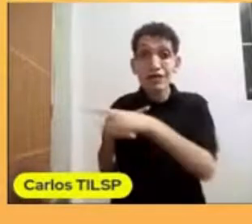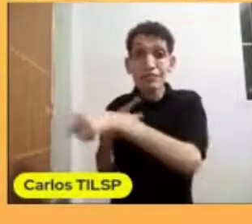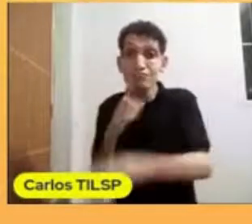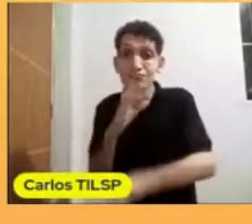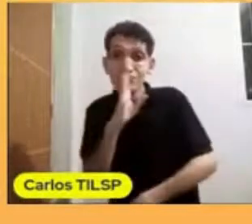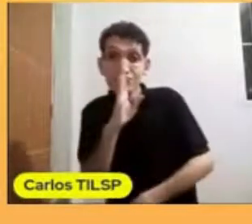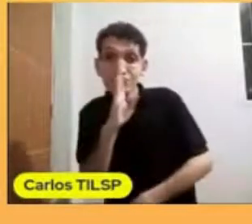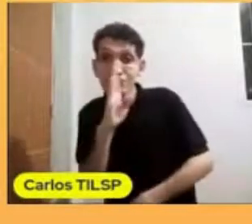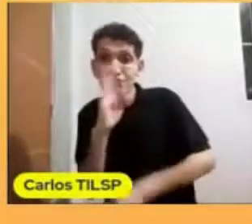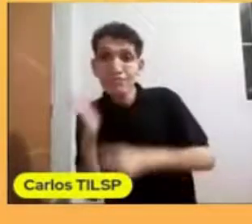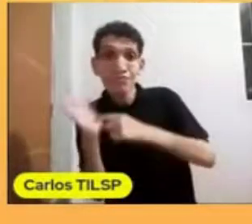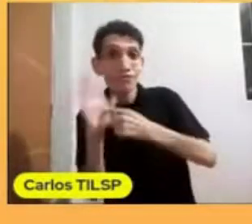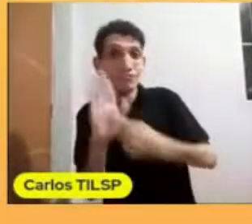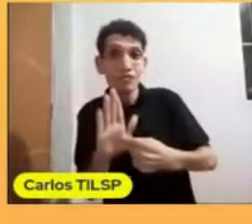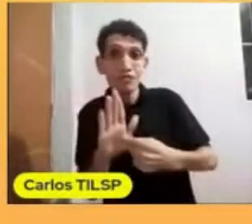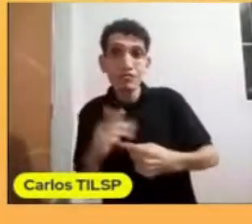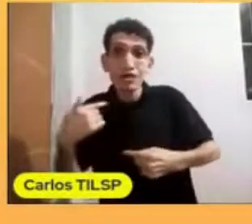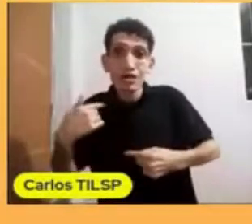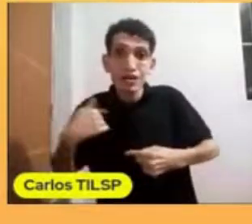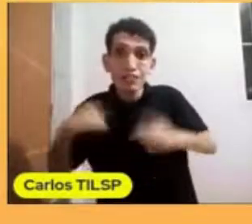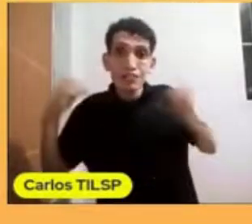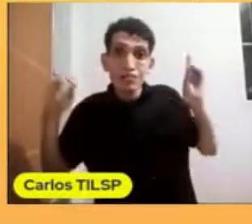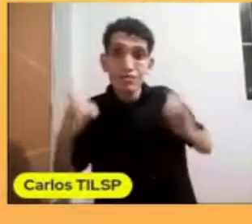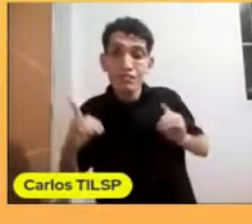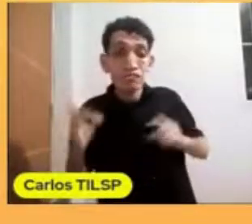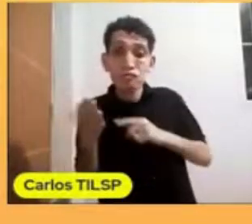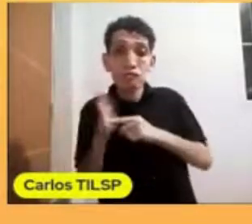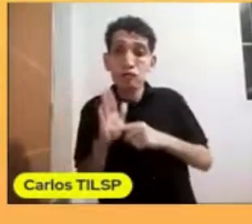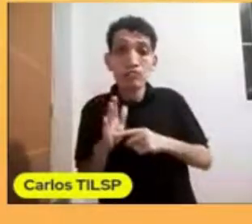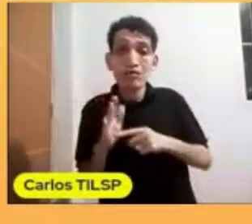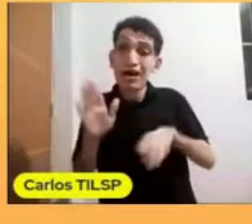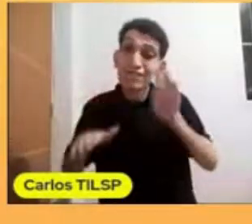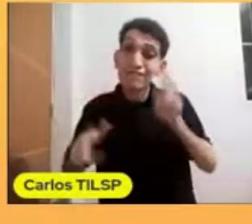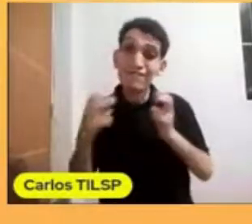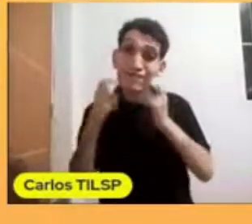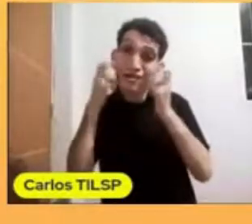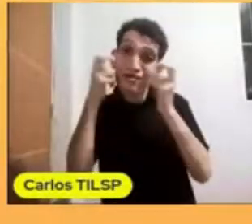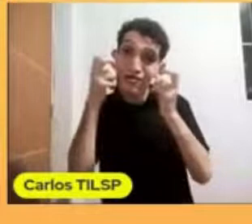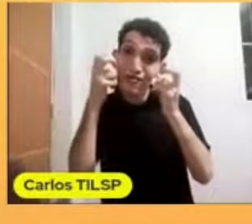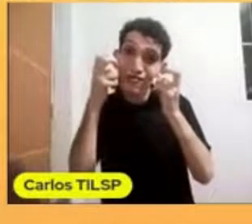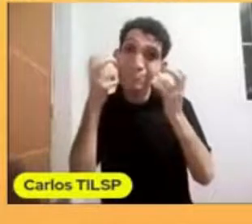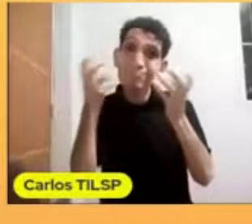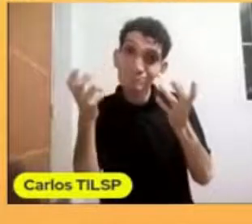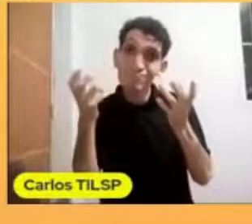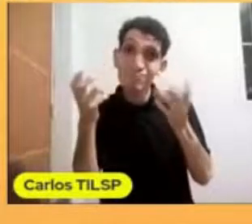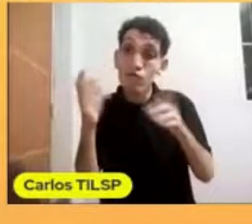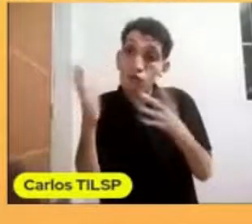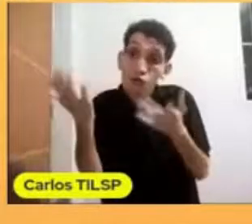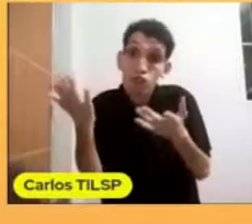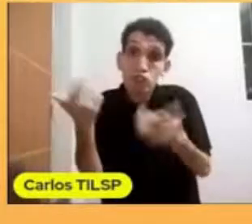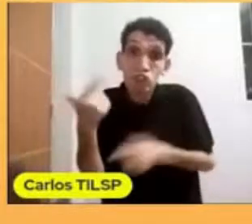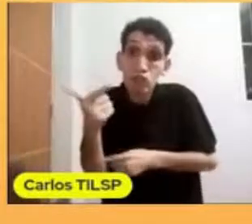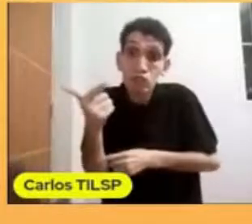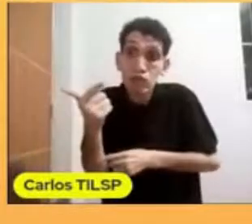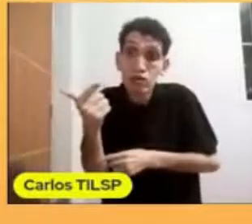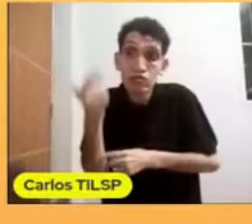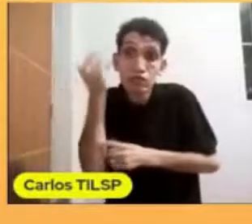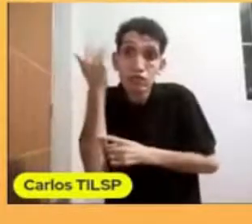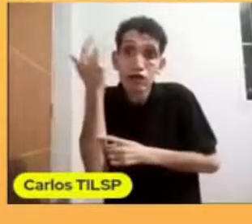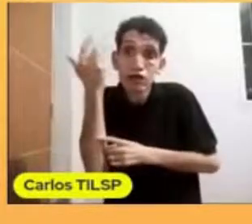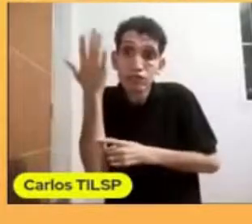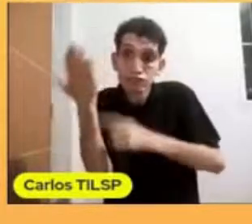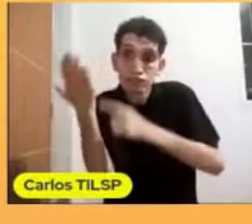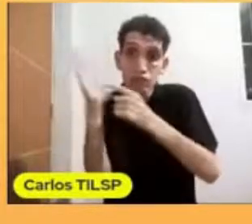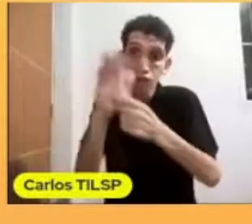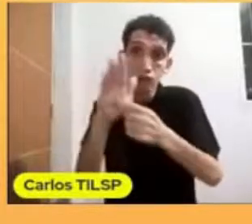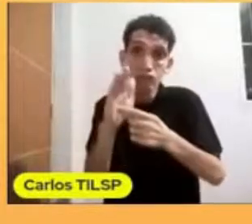ela acaba não usando a tecnologia, porque às vezes ela tem vergonha, às vezes por ela não ter esse acesso, né, tão facilitado, ela